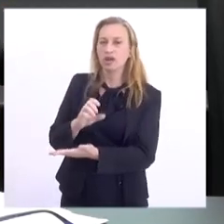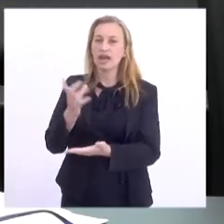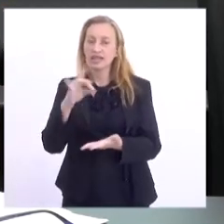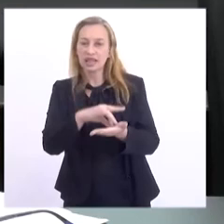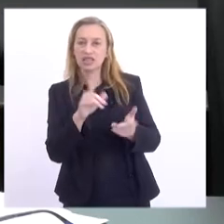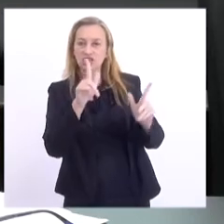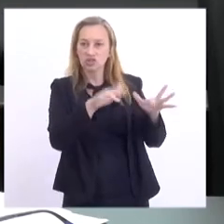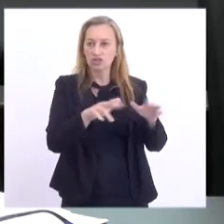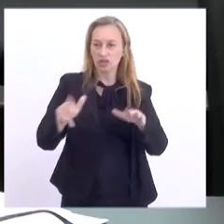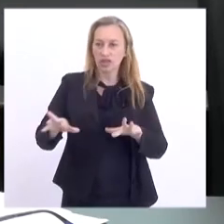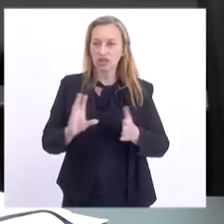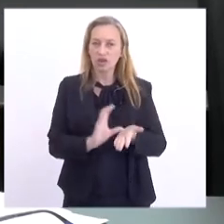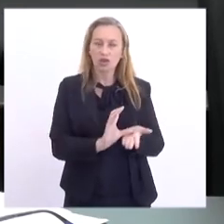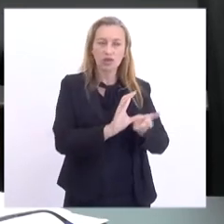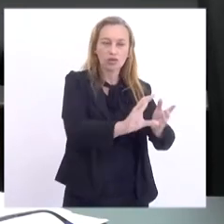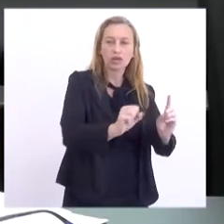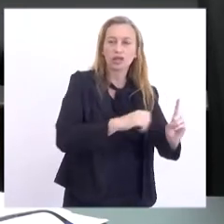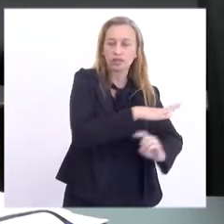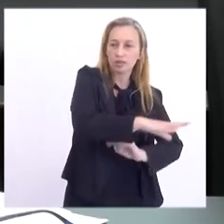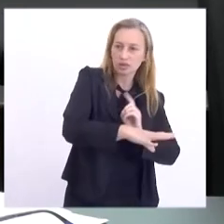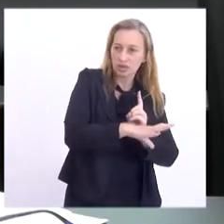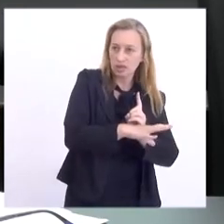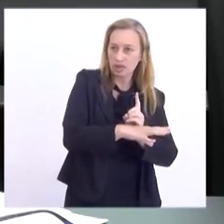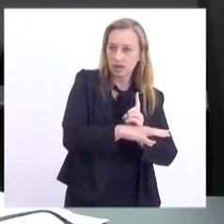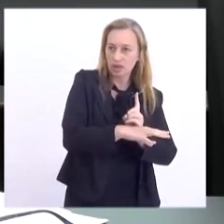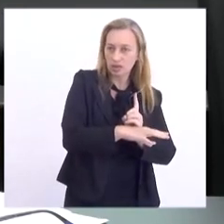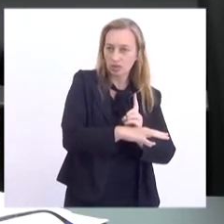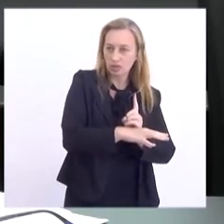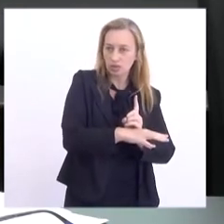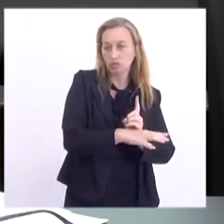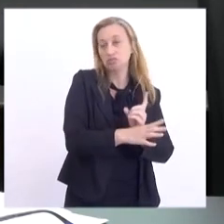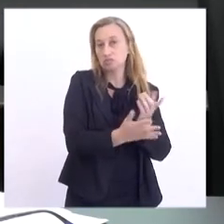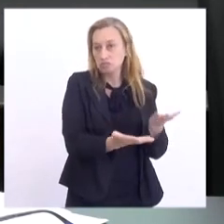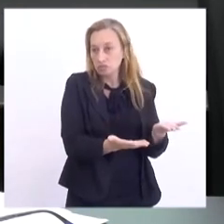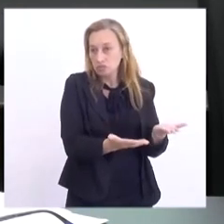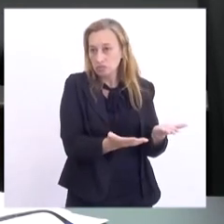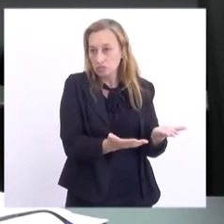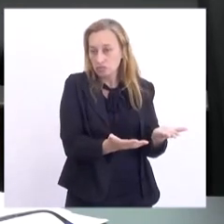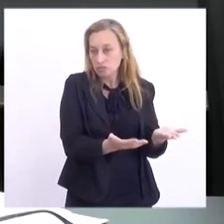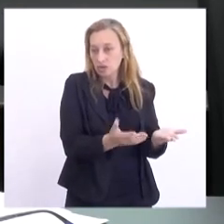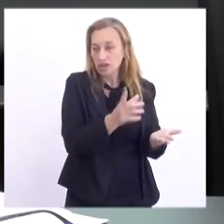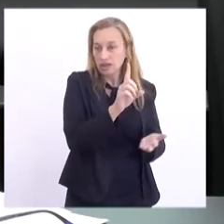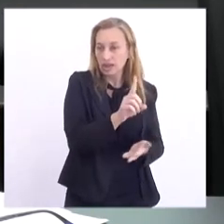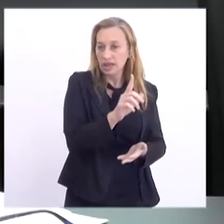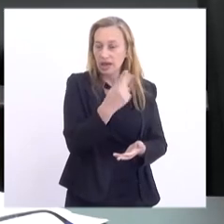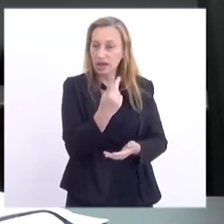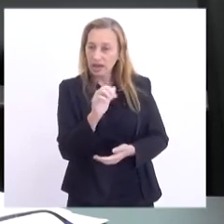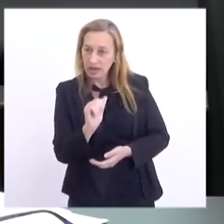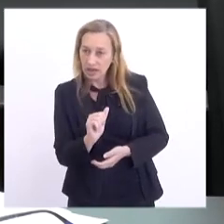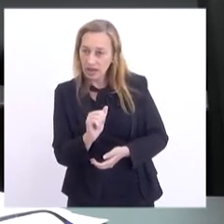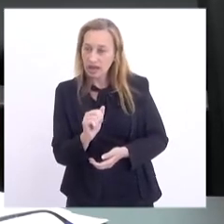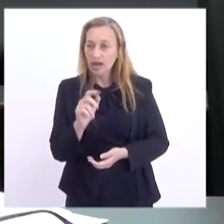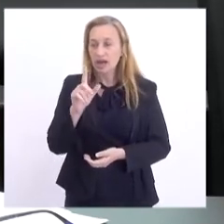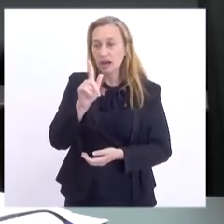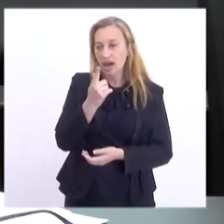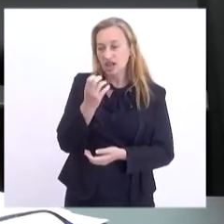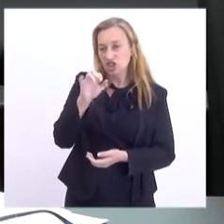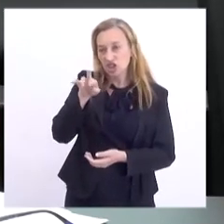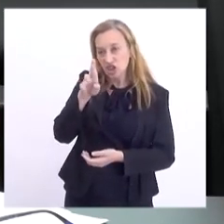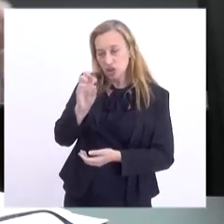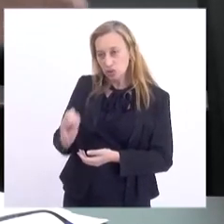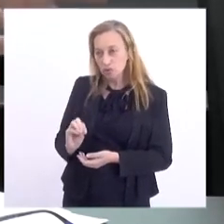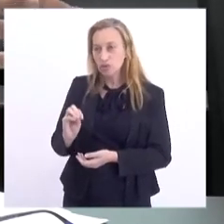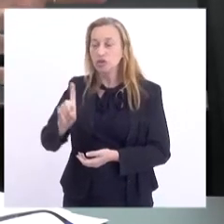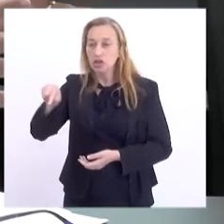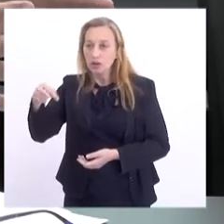mas a idade voltado para a questão social que o que quer sexo DH a Jeri via tempo